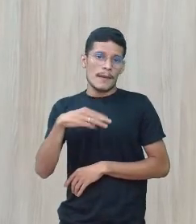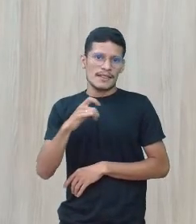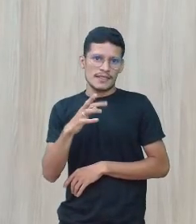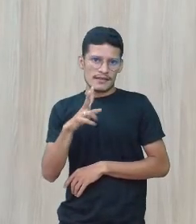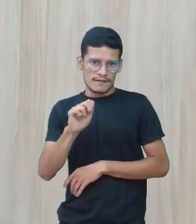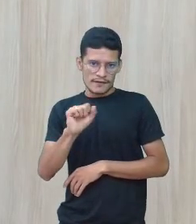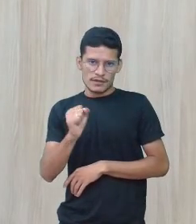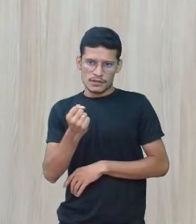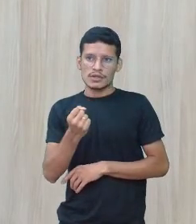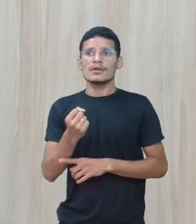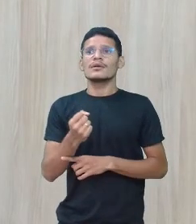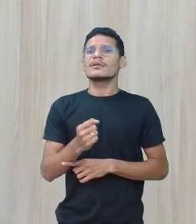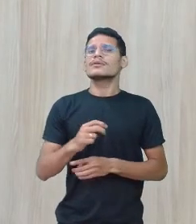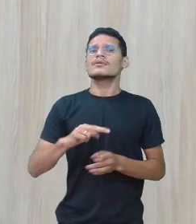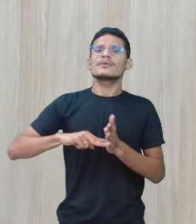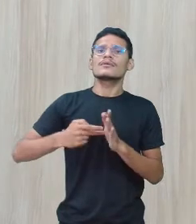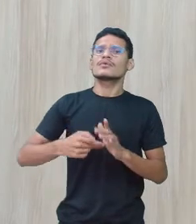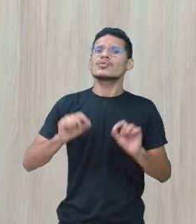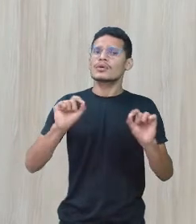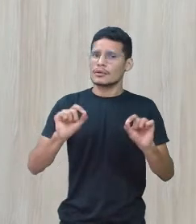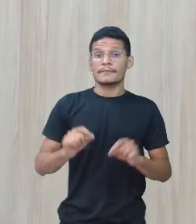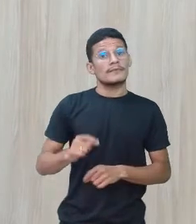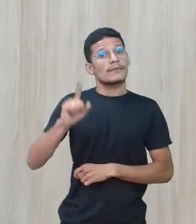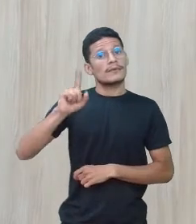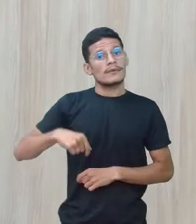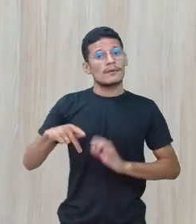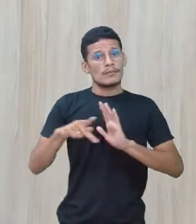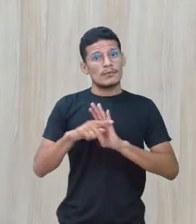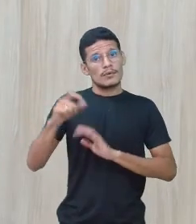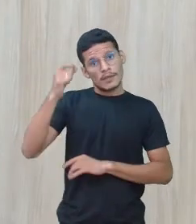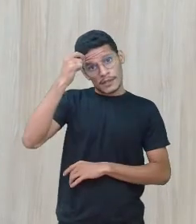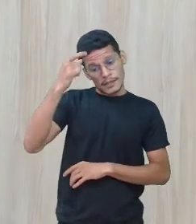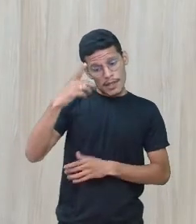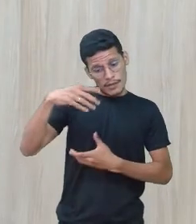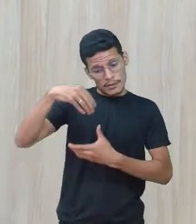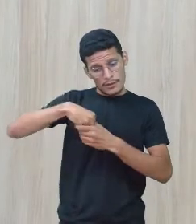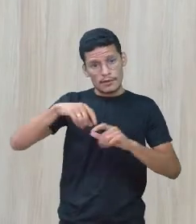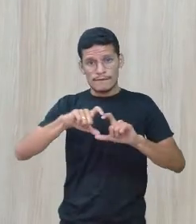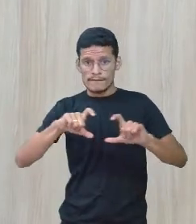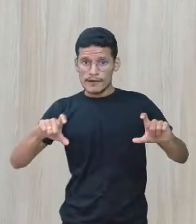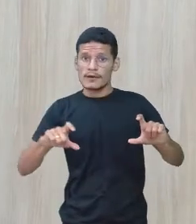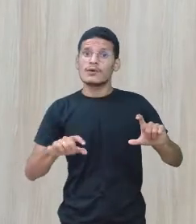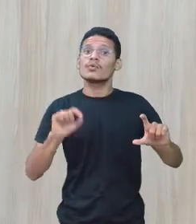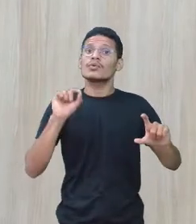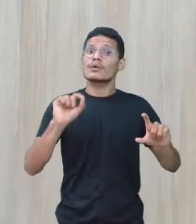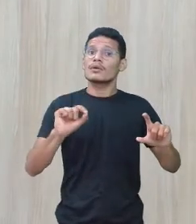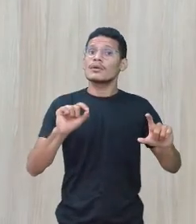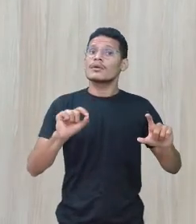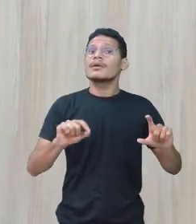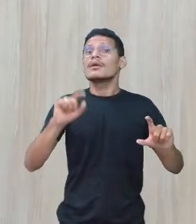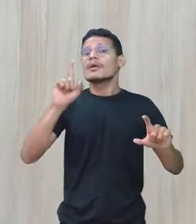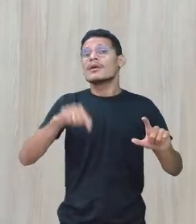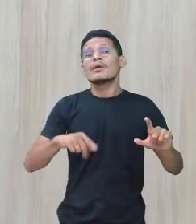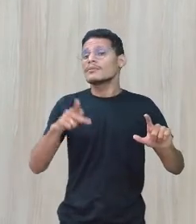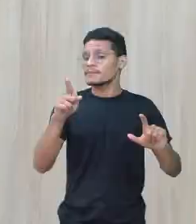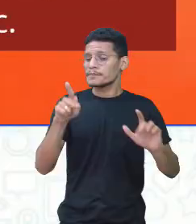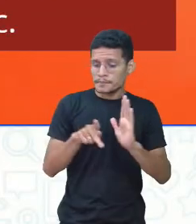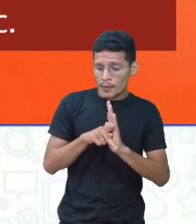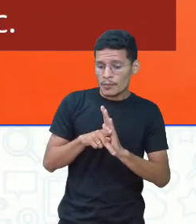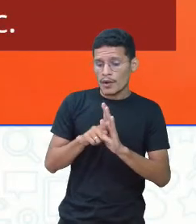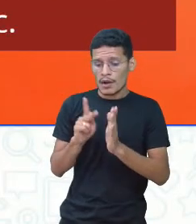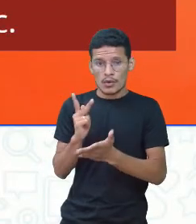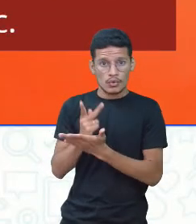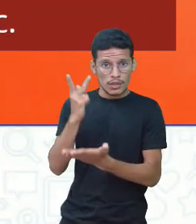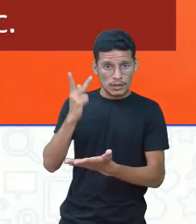conjunção conformativa, o que eu quero dizer é que a ideia expressa ali é que um fato ocorreu